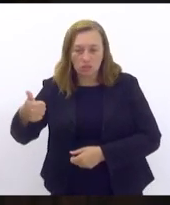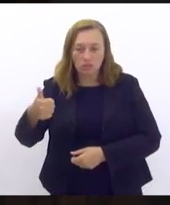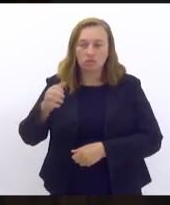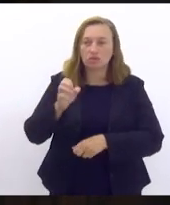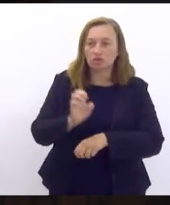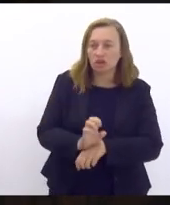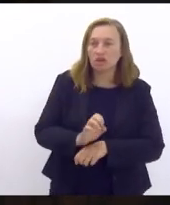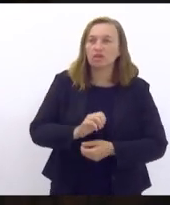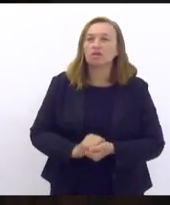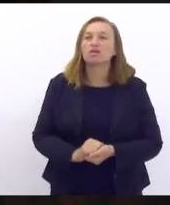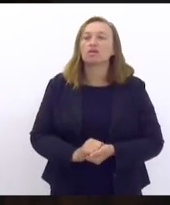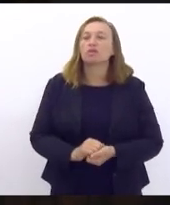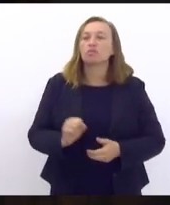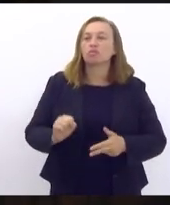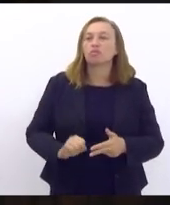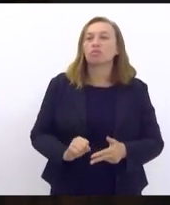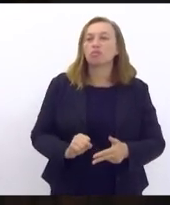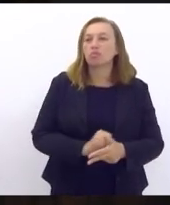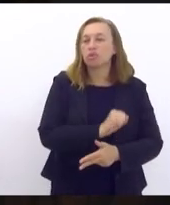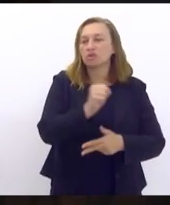determina